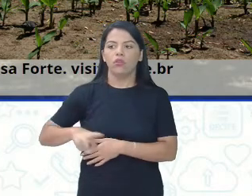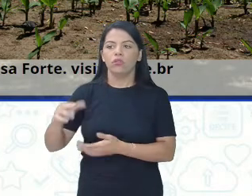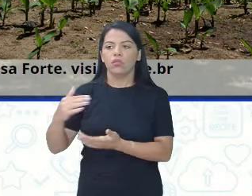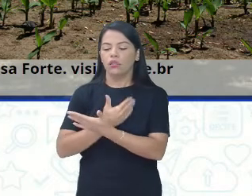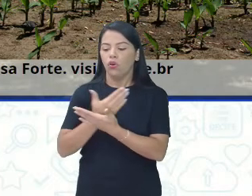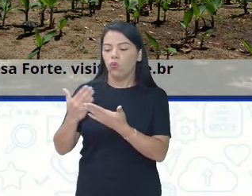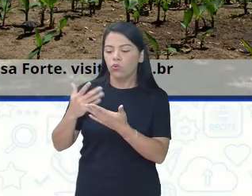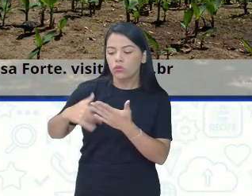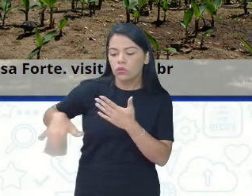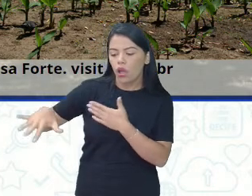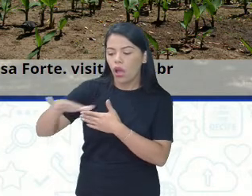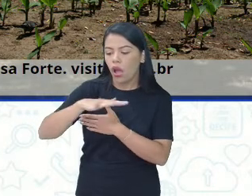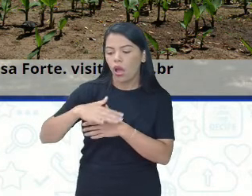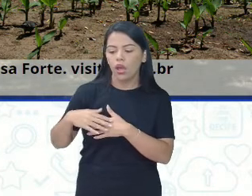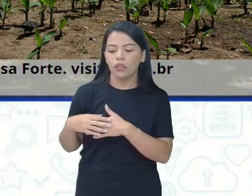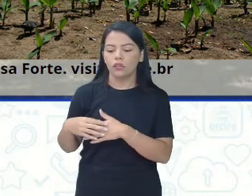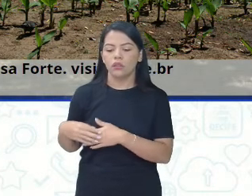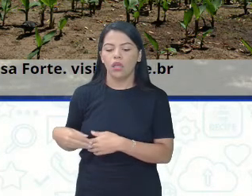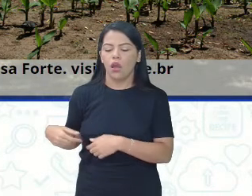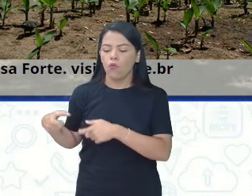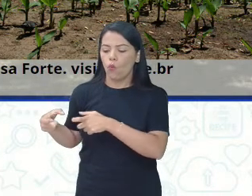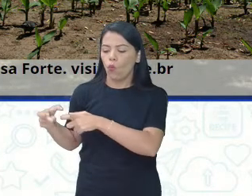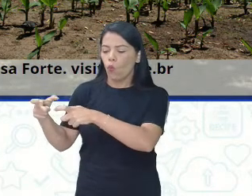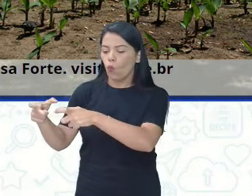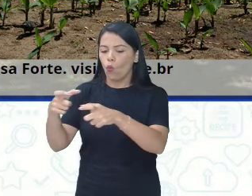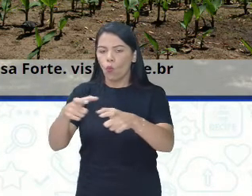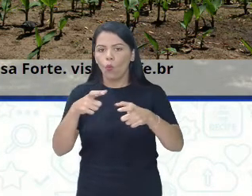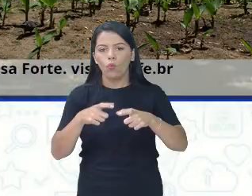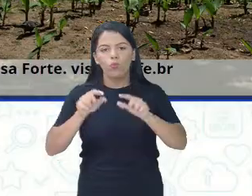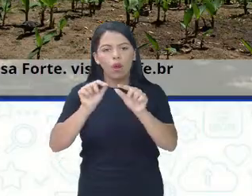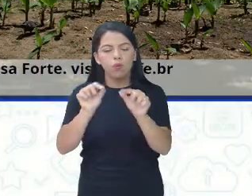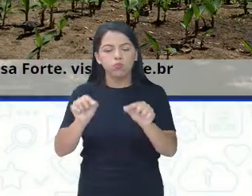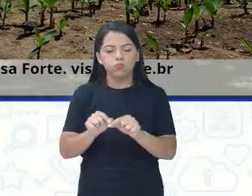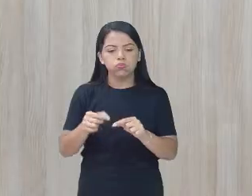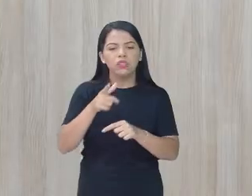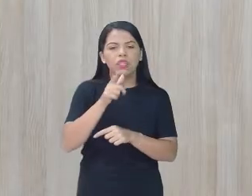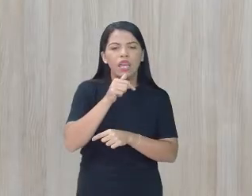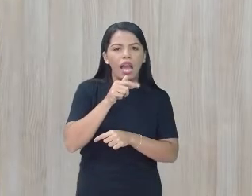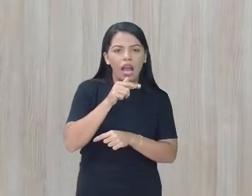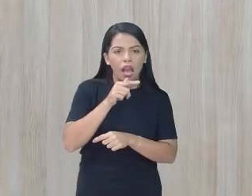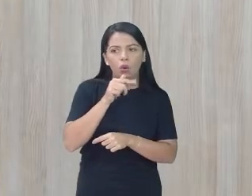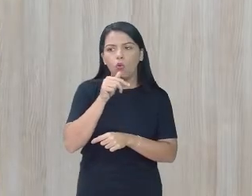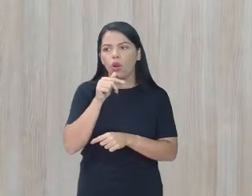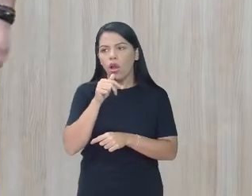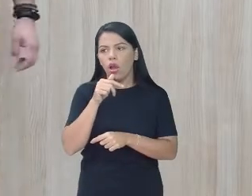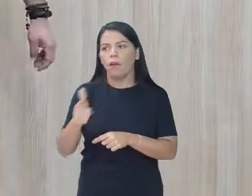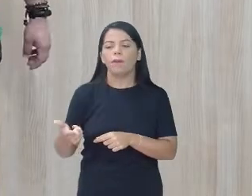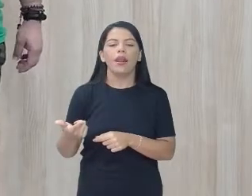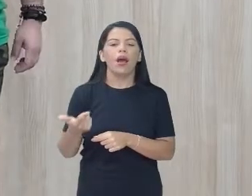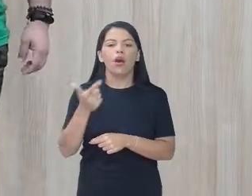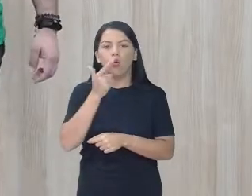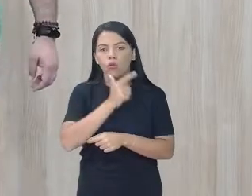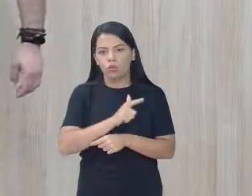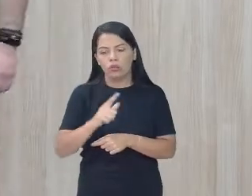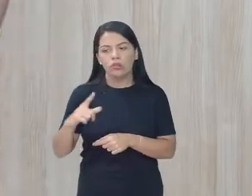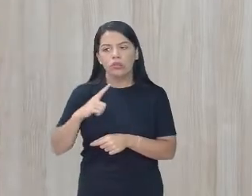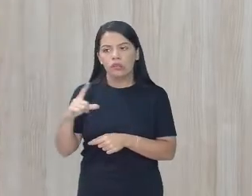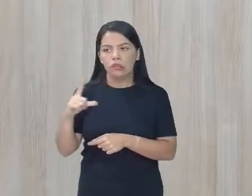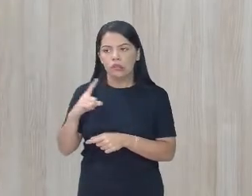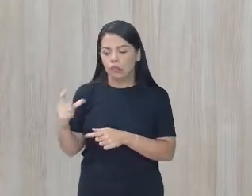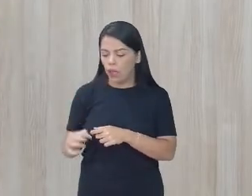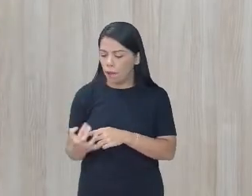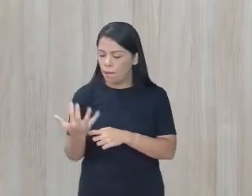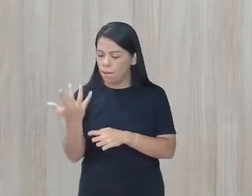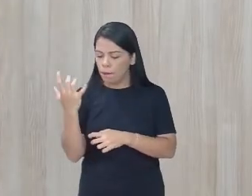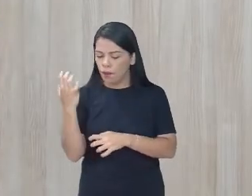né, com, tipo, pequenas piscinas, né, de água, né, para colocação aqui de vegetação aquática, né? Então, a gente